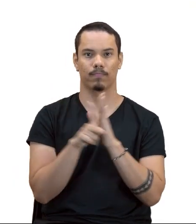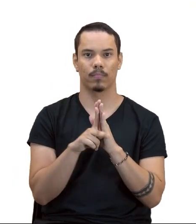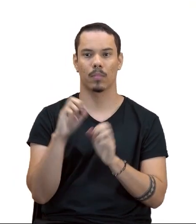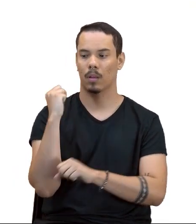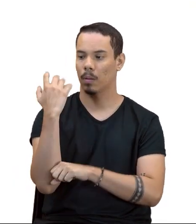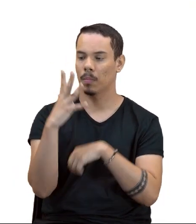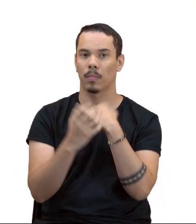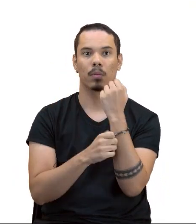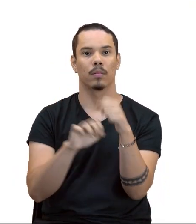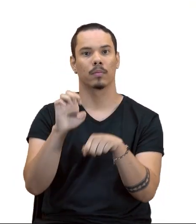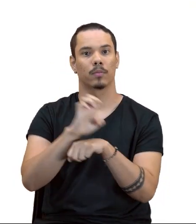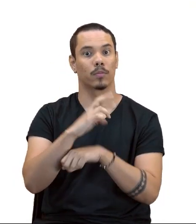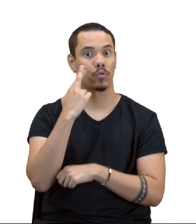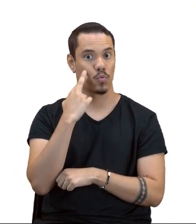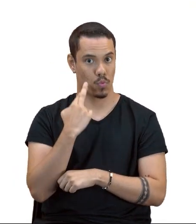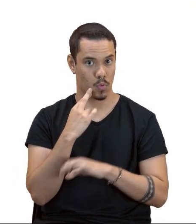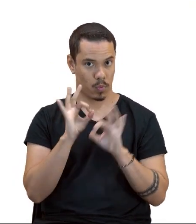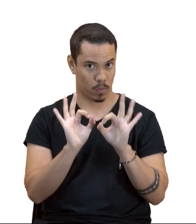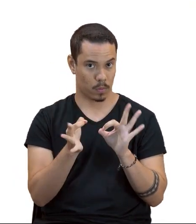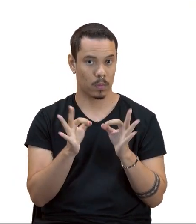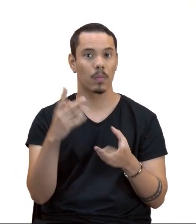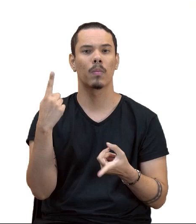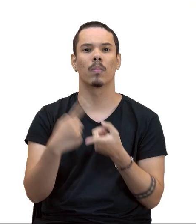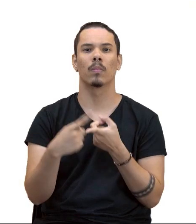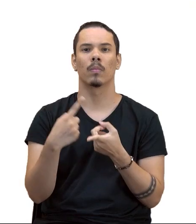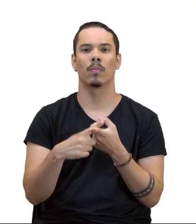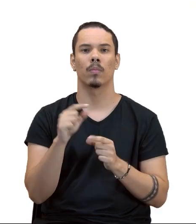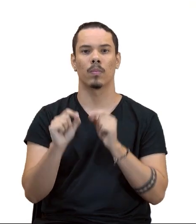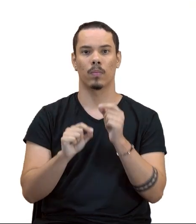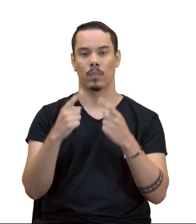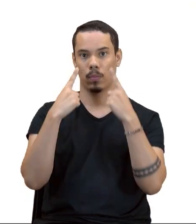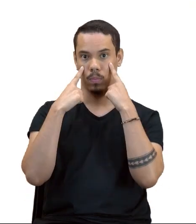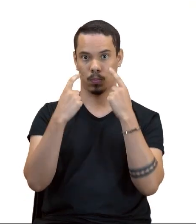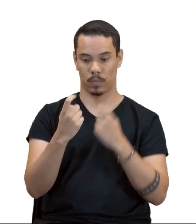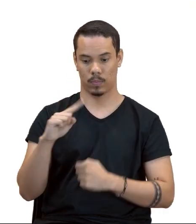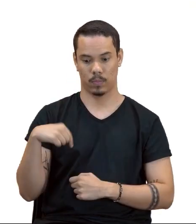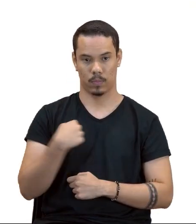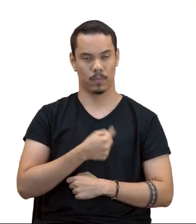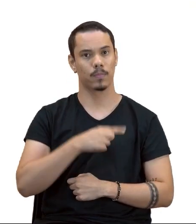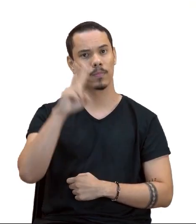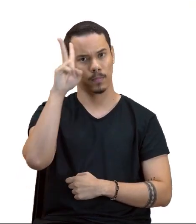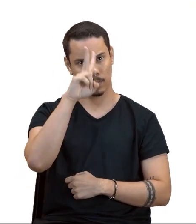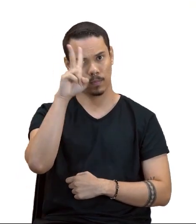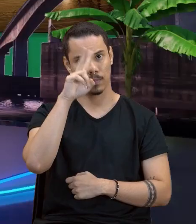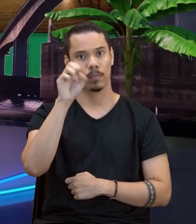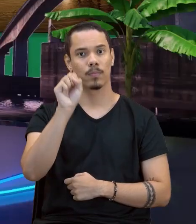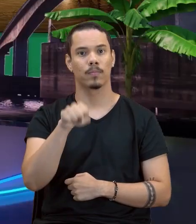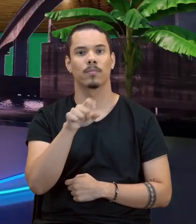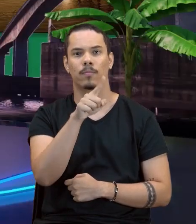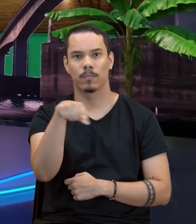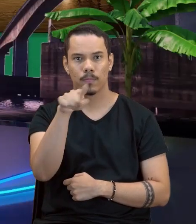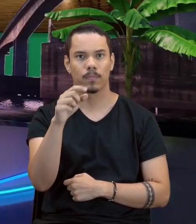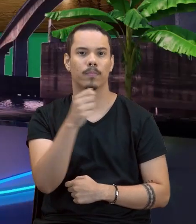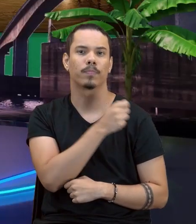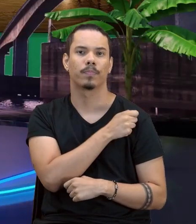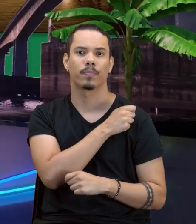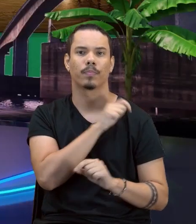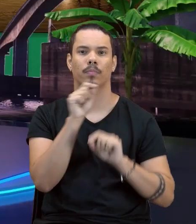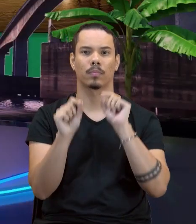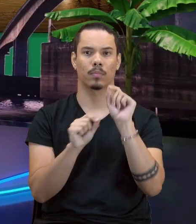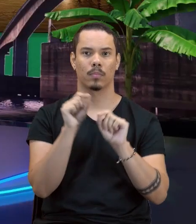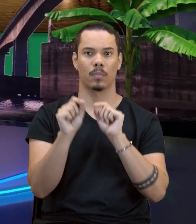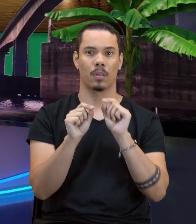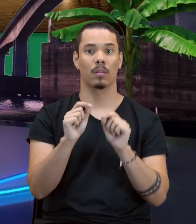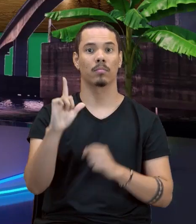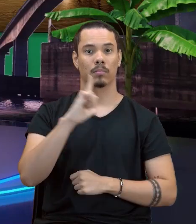Rondônia. Porque o que é interessante a gente relembrar para o nosso querido aluno é que onde tem